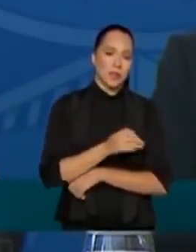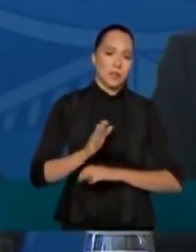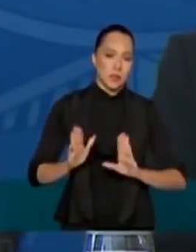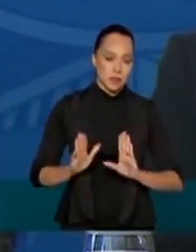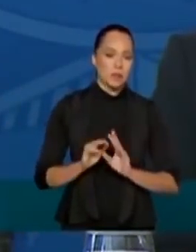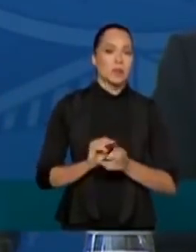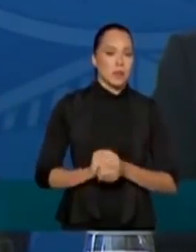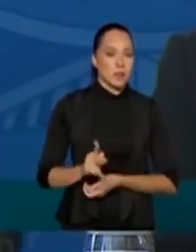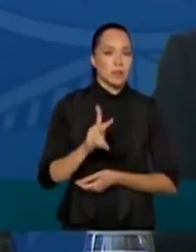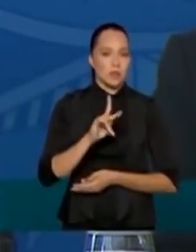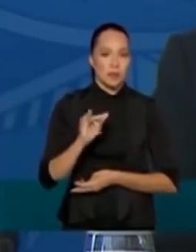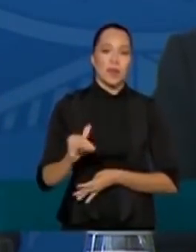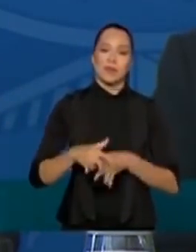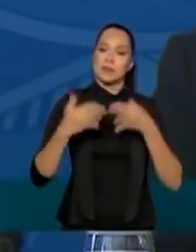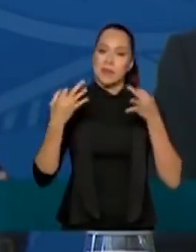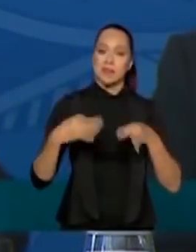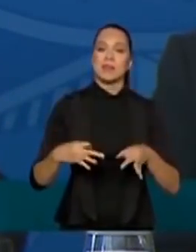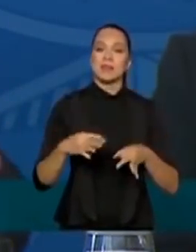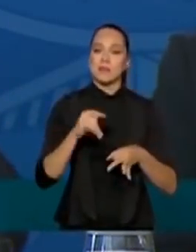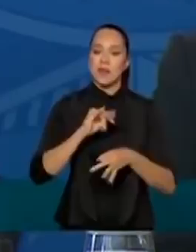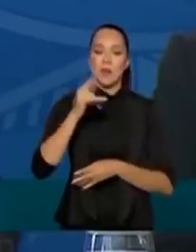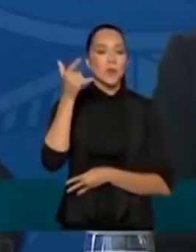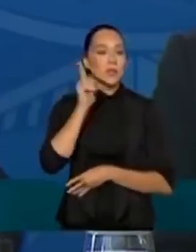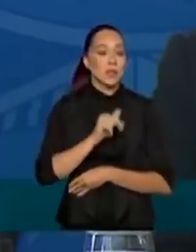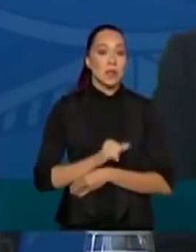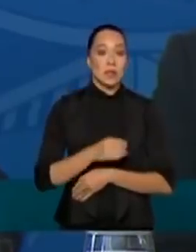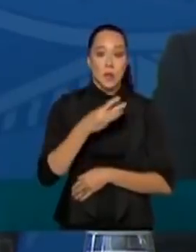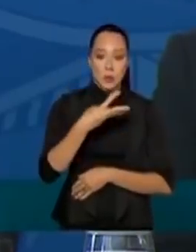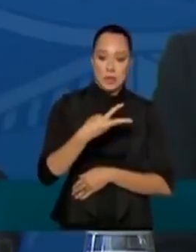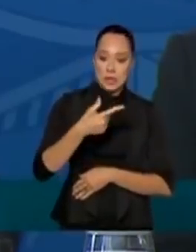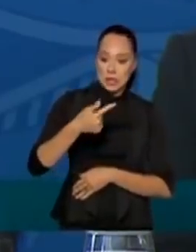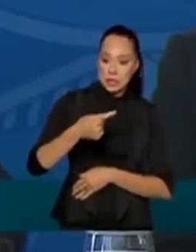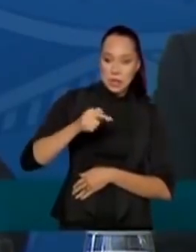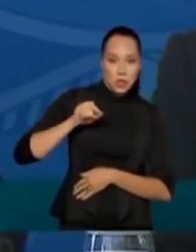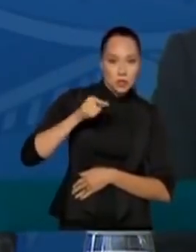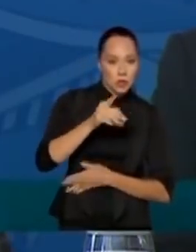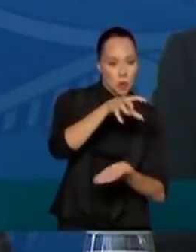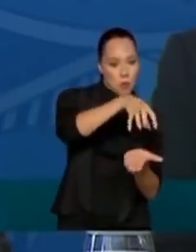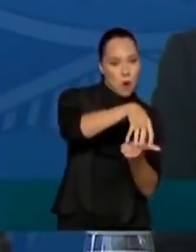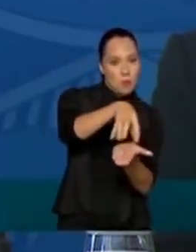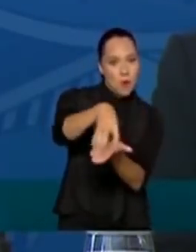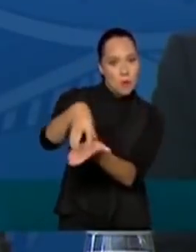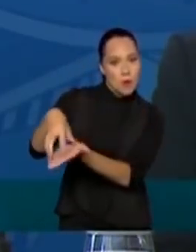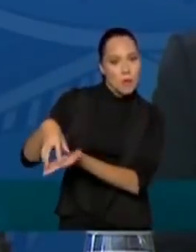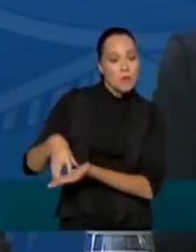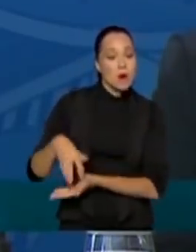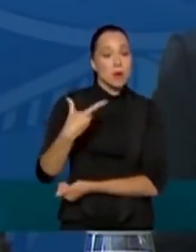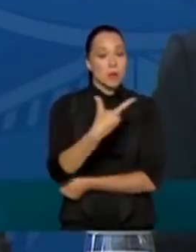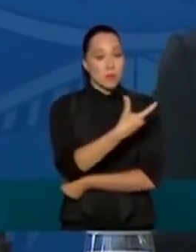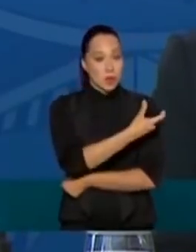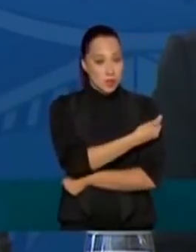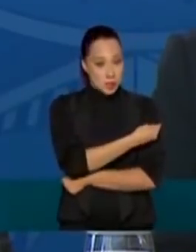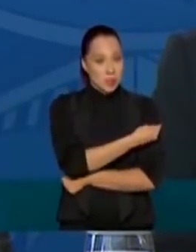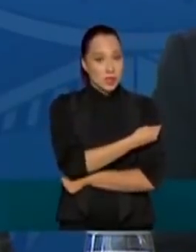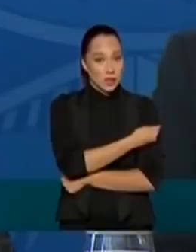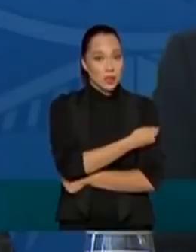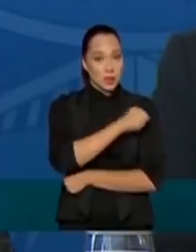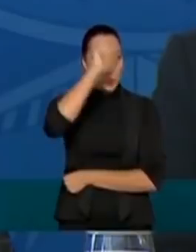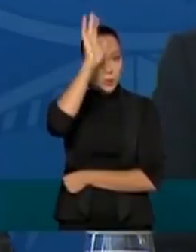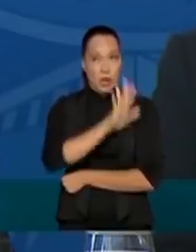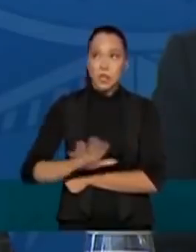que vamos com certeza buscá-los. São 37 mil postos de vacinação